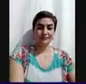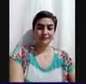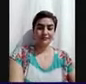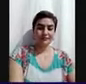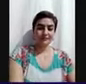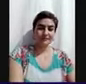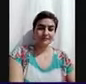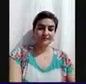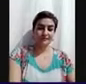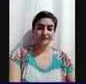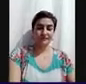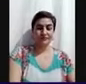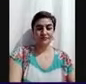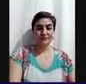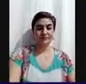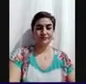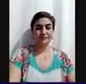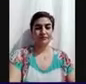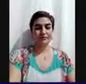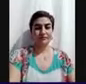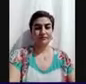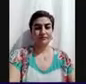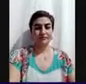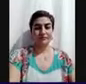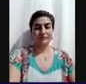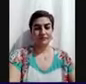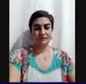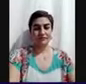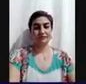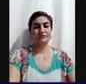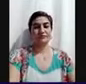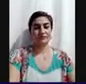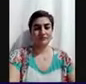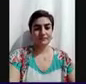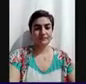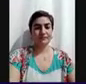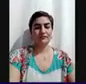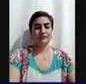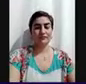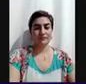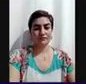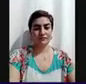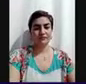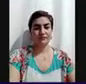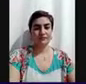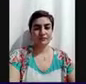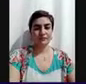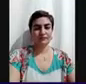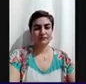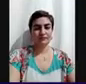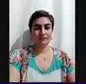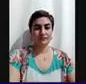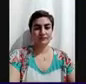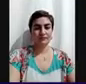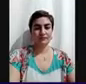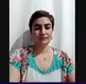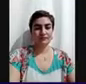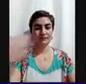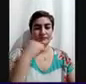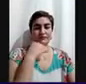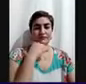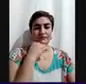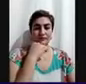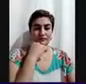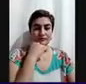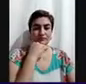virtualidade e analogia perfeita hoje para entender a espiritualidade tão corpo de Cristo de primeira Coríntios